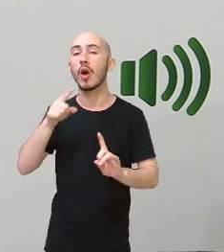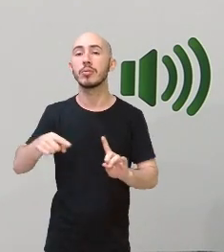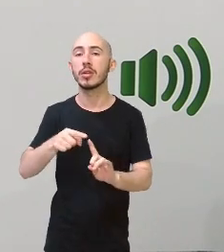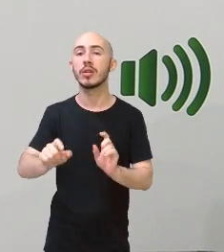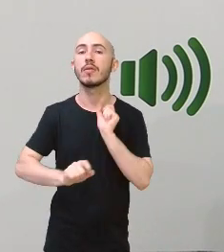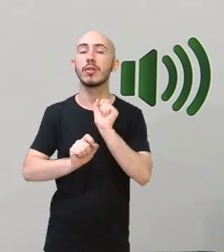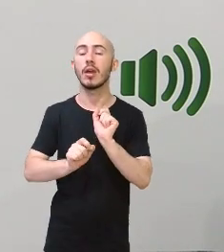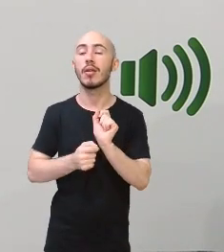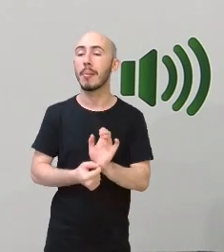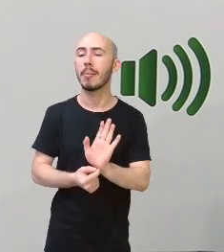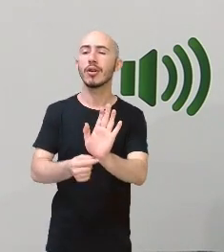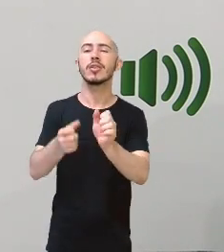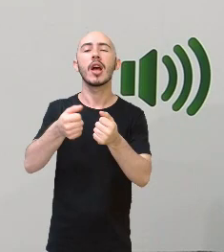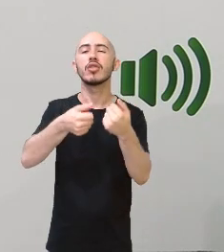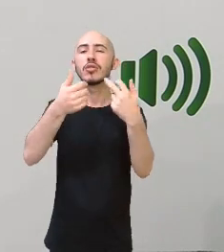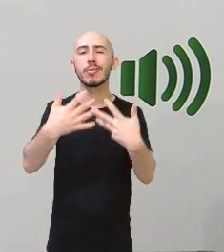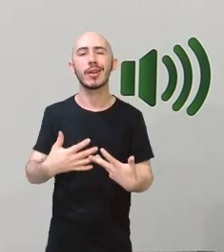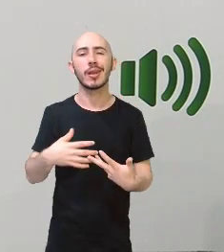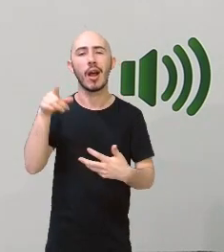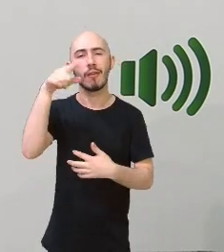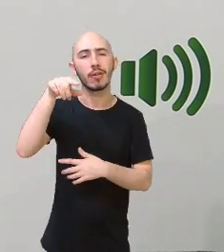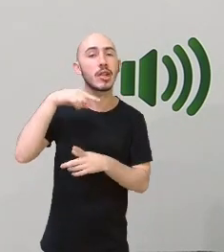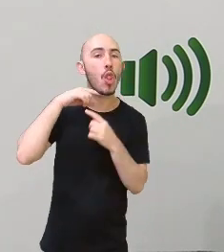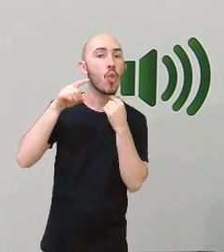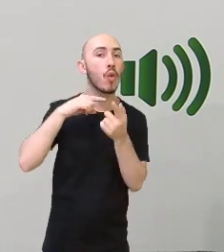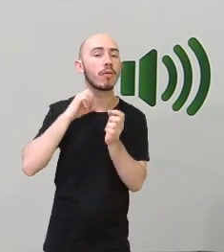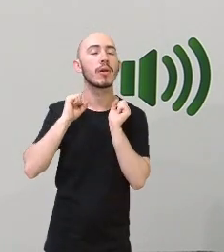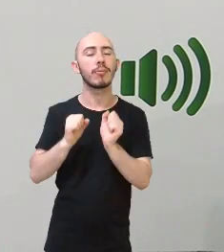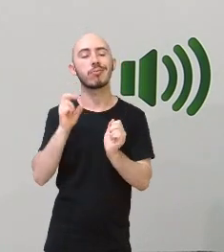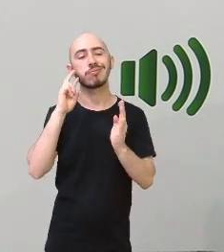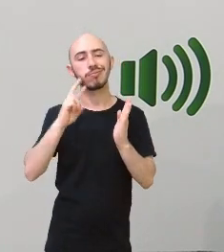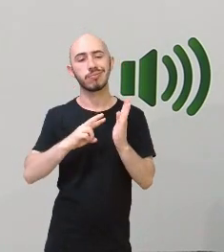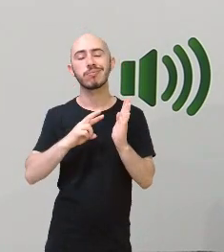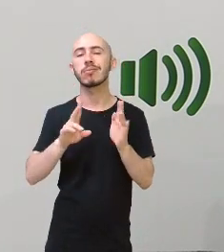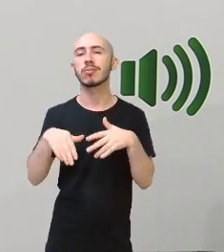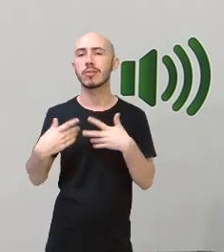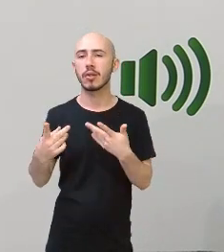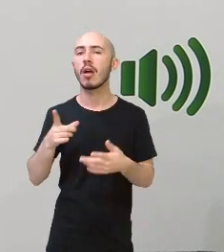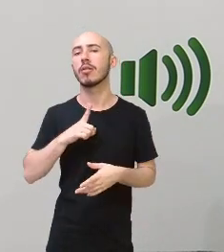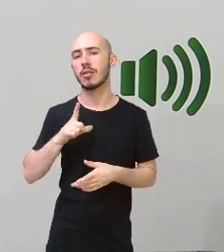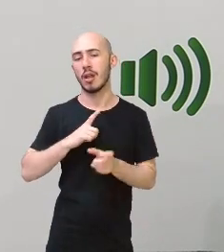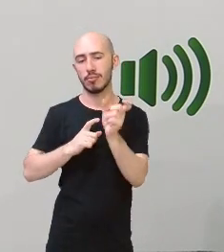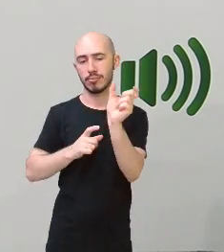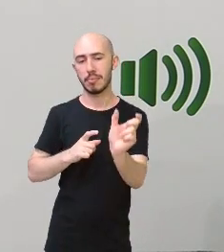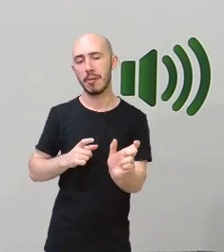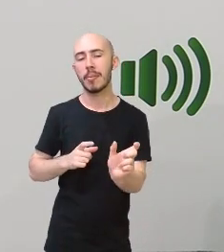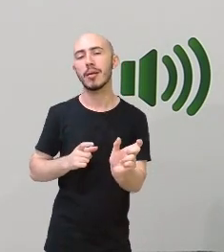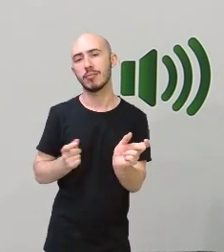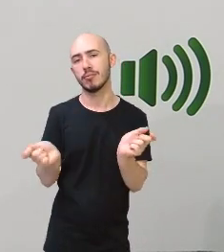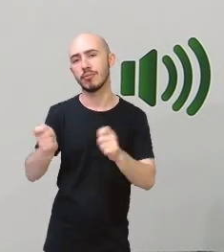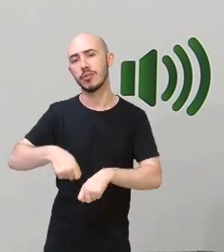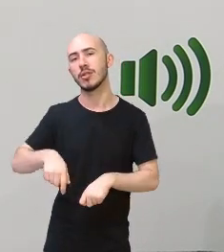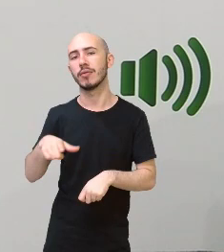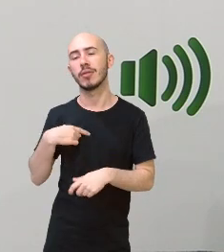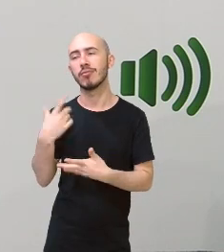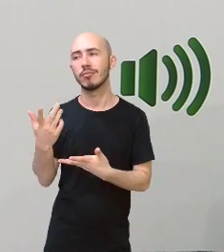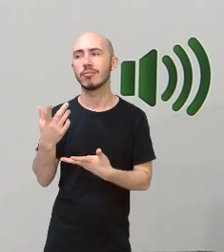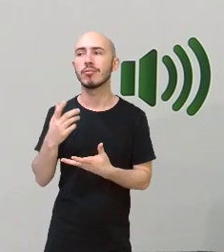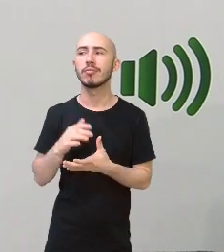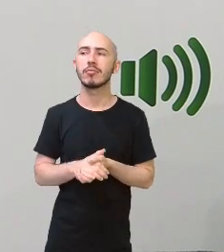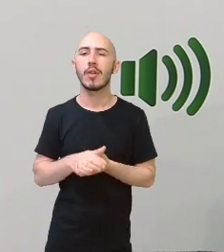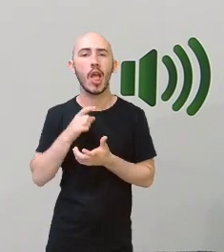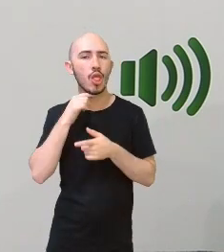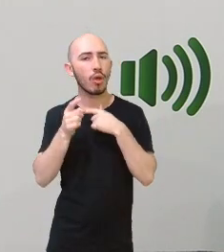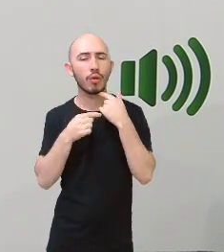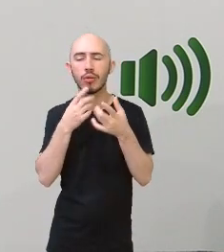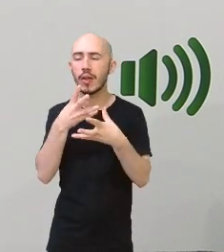de esclarecer as suas dúvidas, você vai encontrar esses verbetes lá e aí vai tirando, logicamente, todas